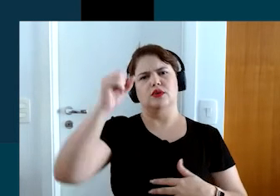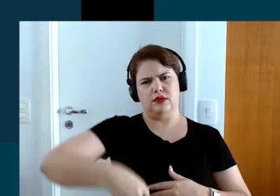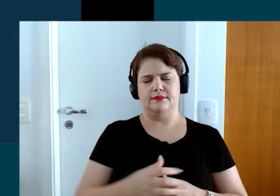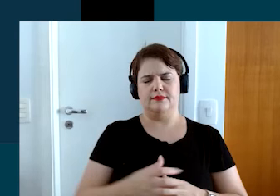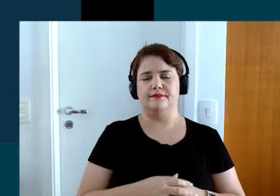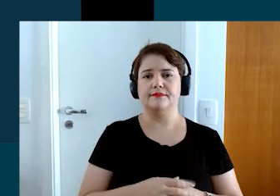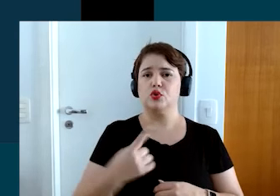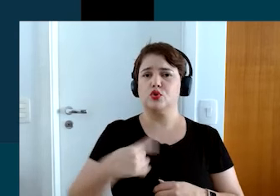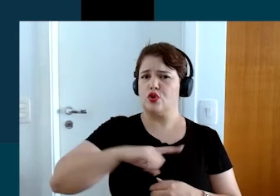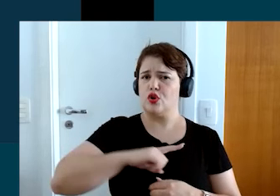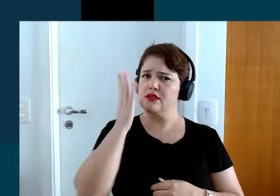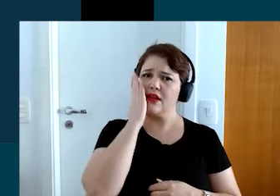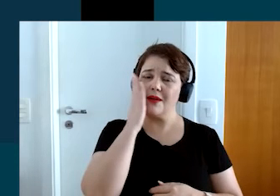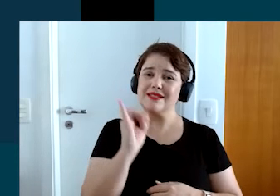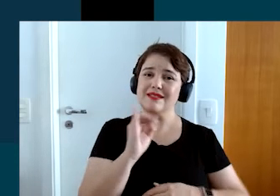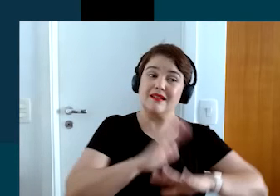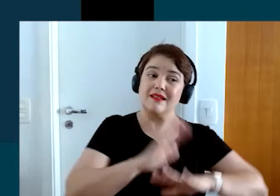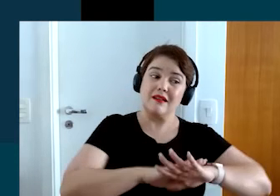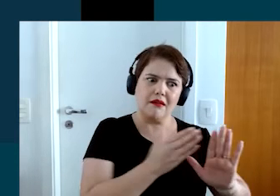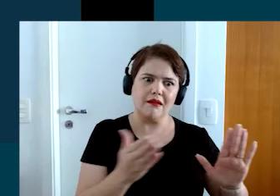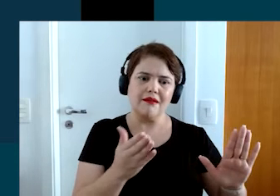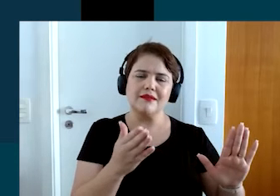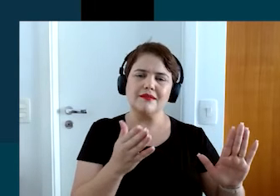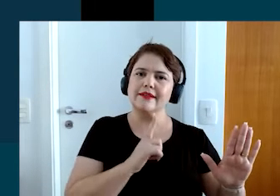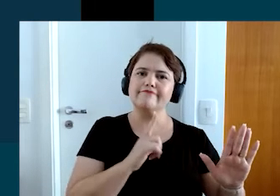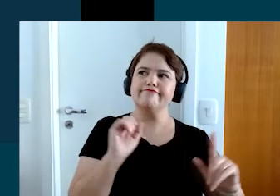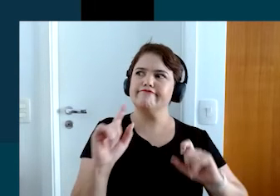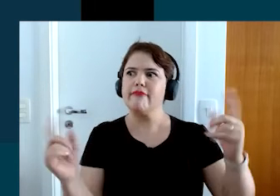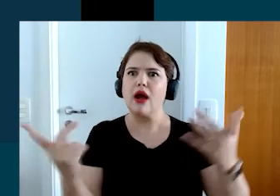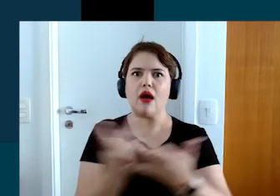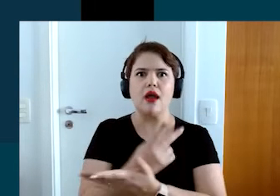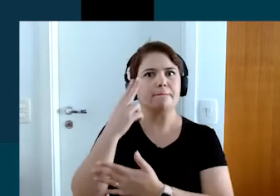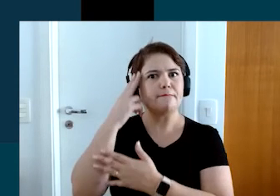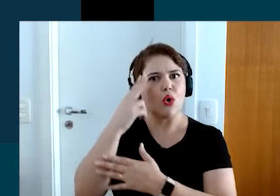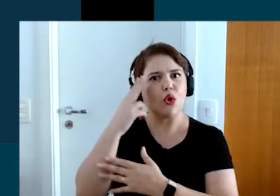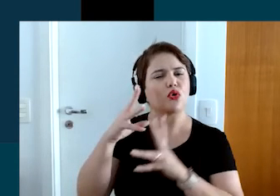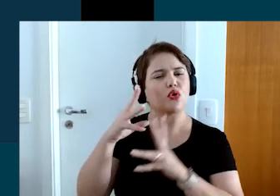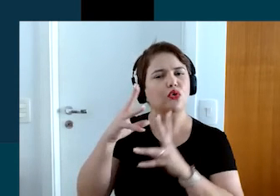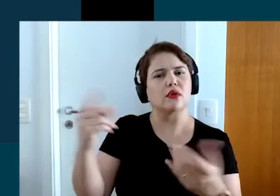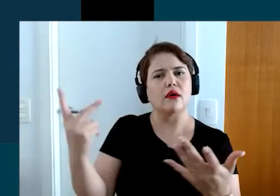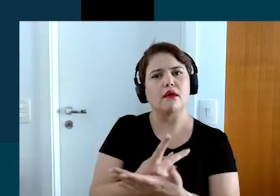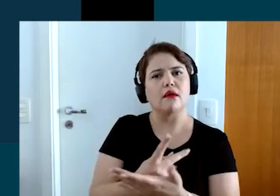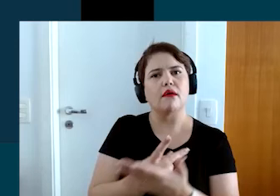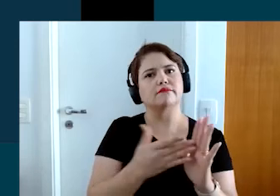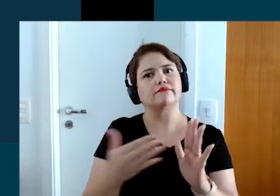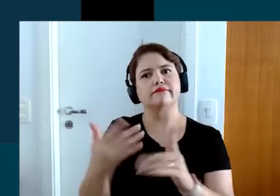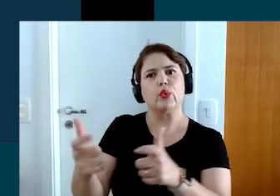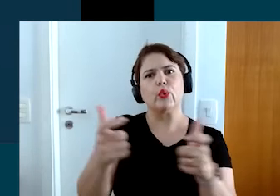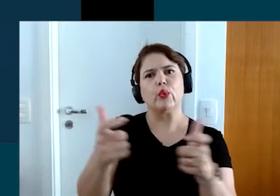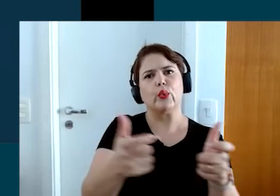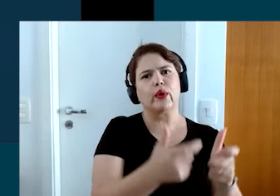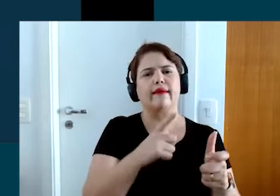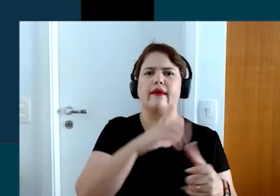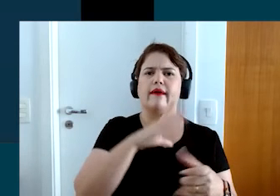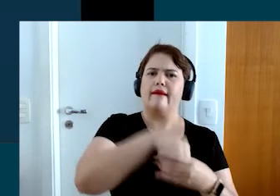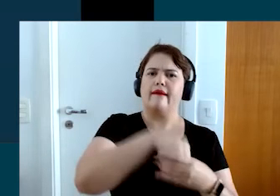gente sabe que a todo momento, né, surgem várias hipóteses, né, vindas de diversos locais, né, de stakeholders, né?